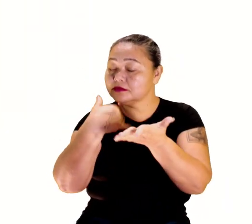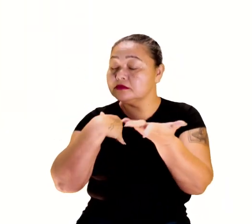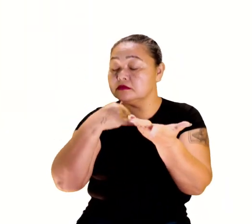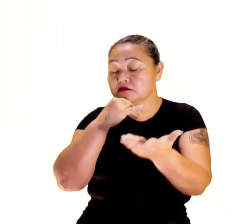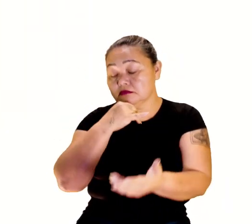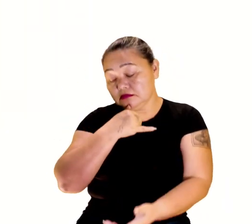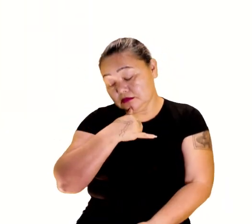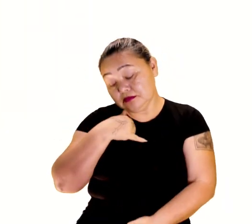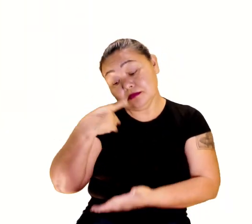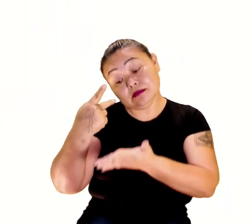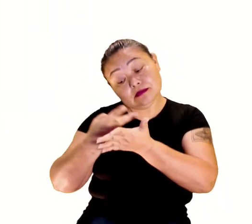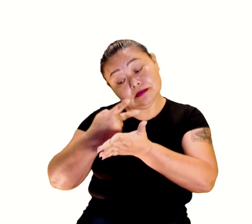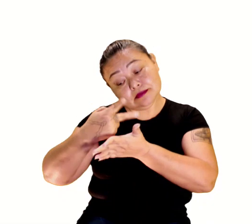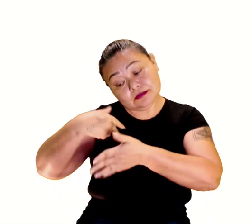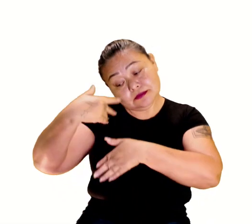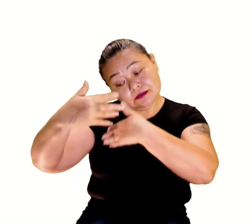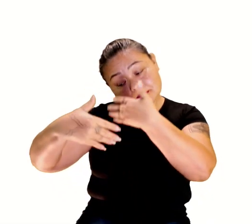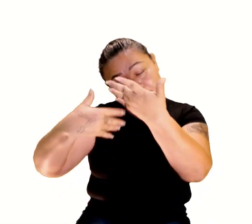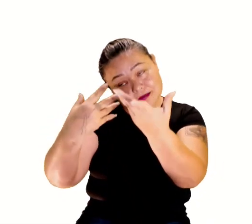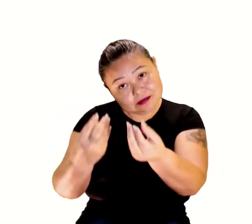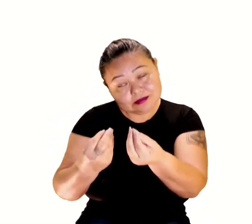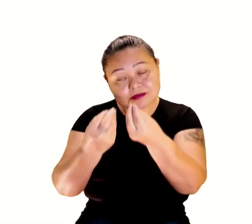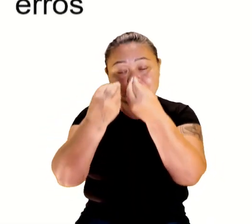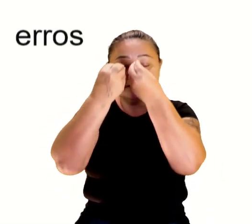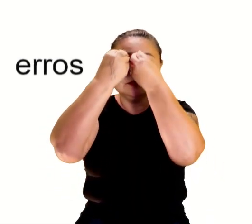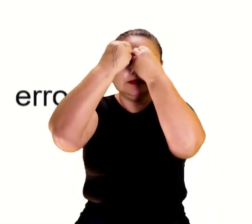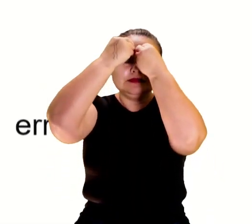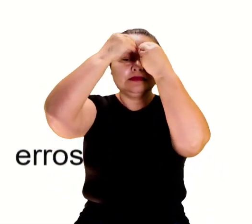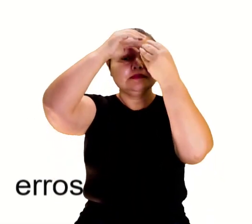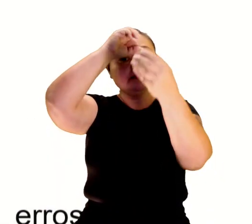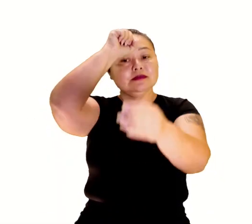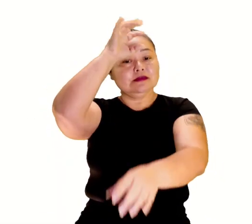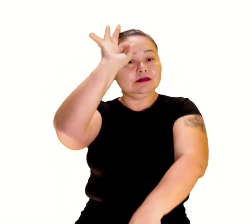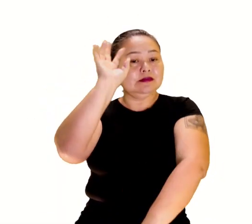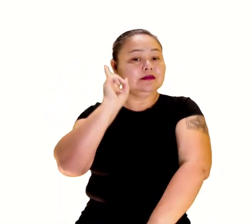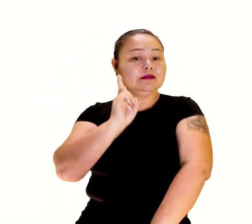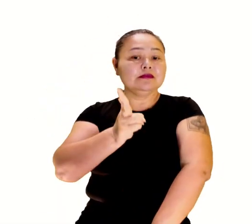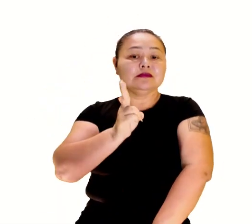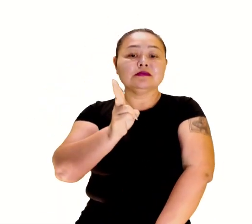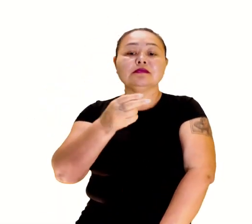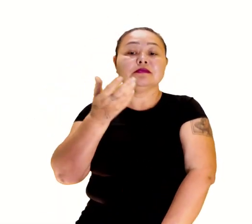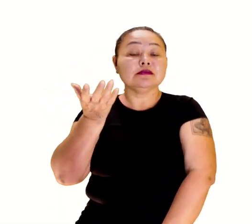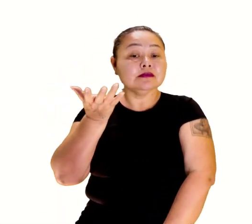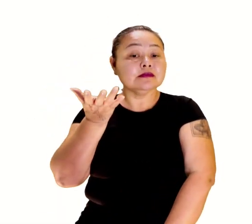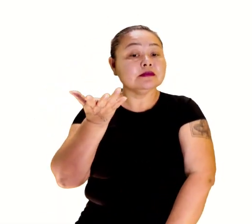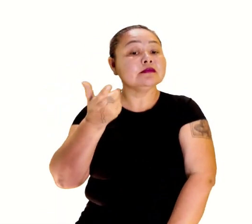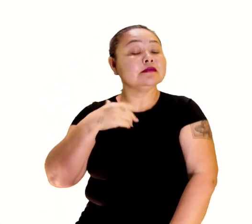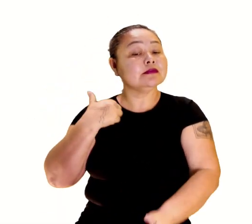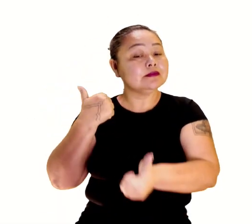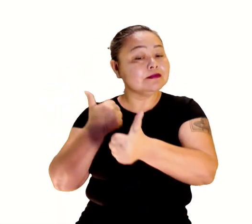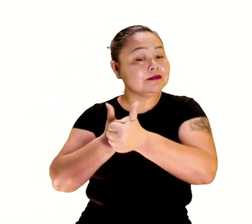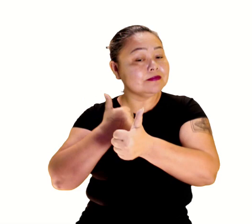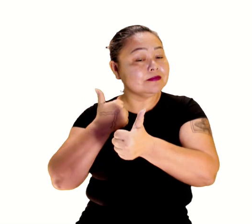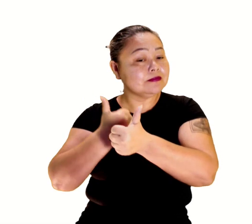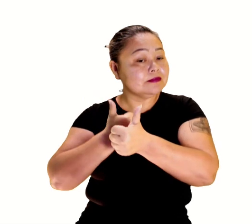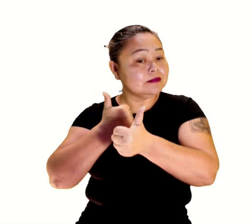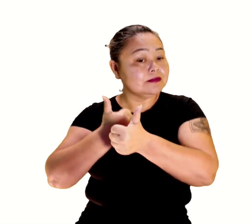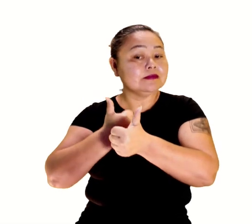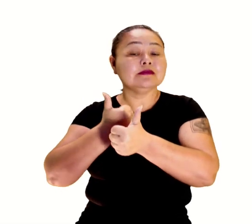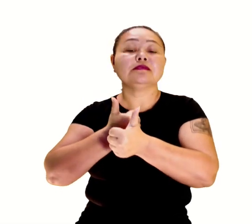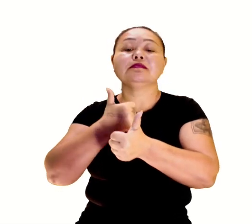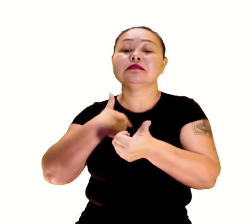fazem parte do aprendizado, certo? Certinho. Continue buscando, pois as tentativas lhe darão